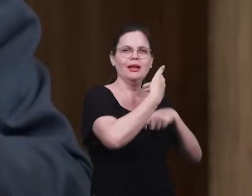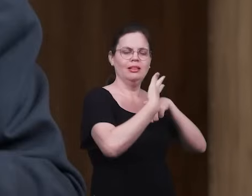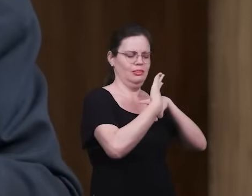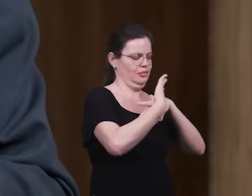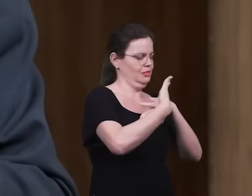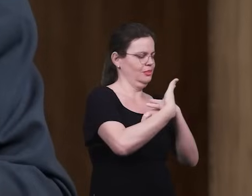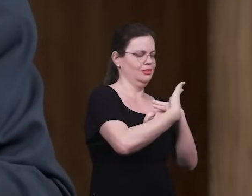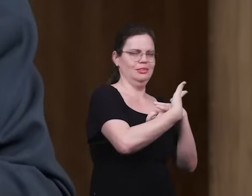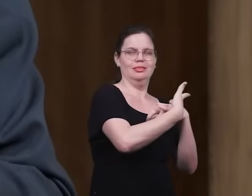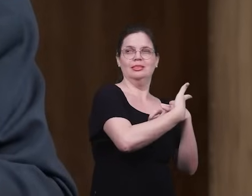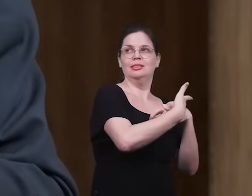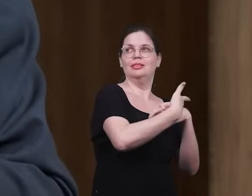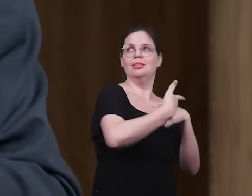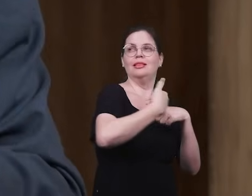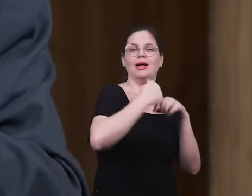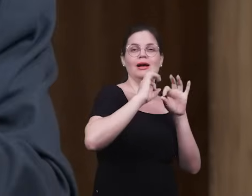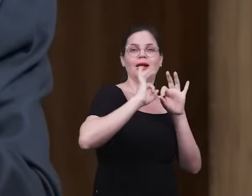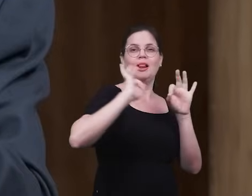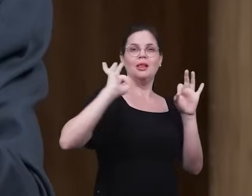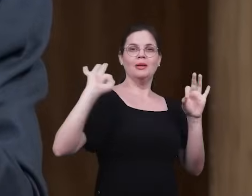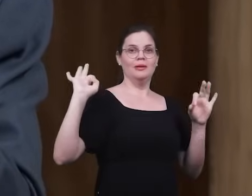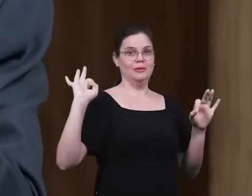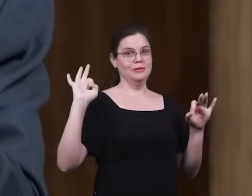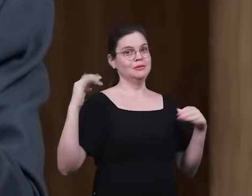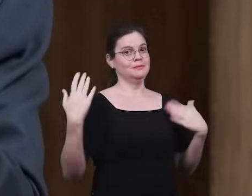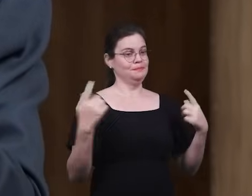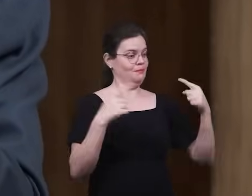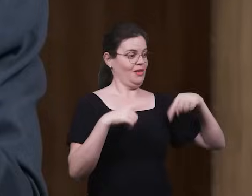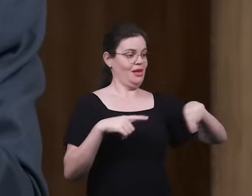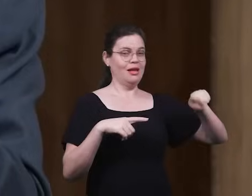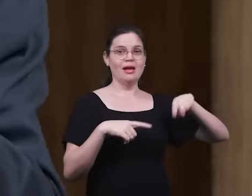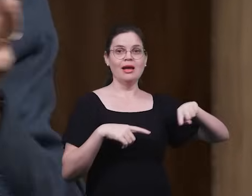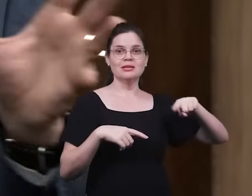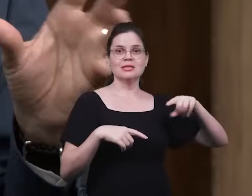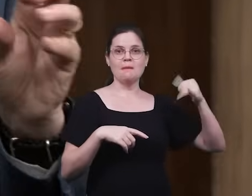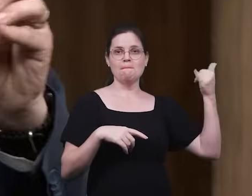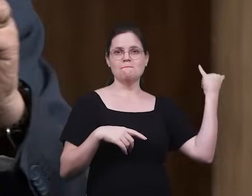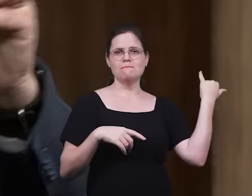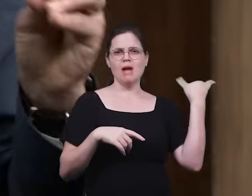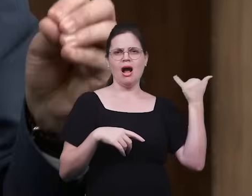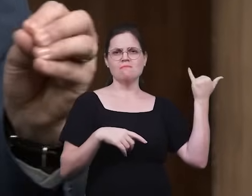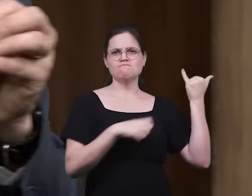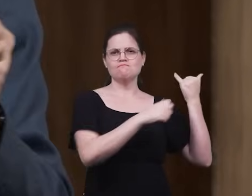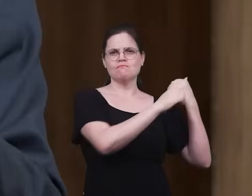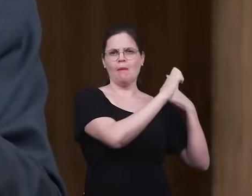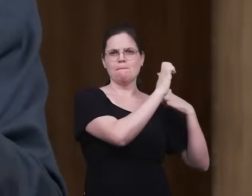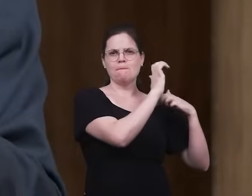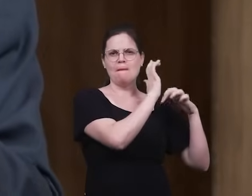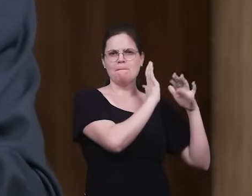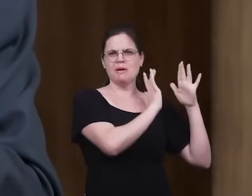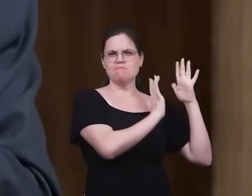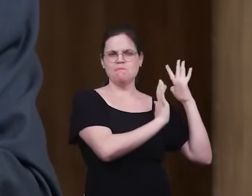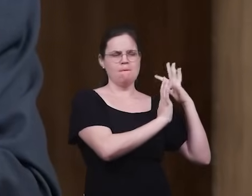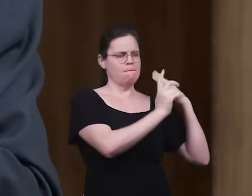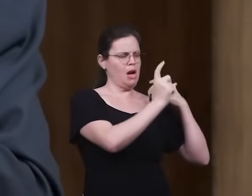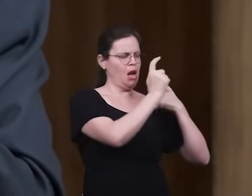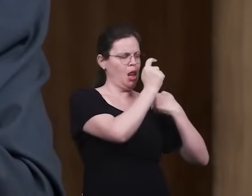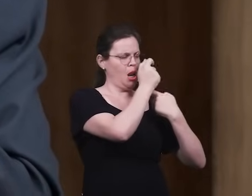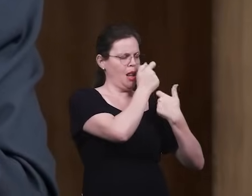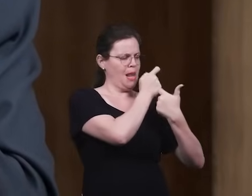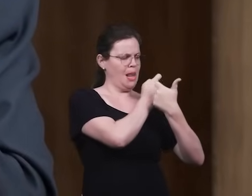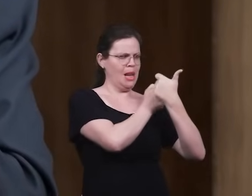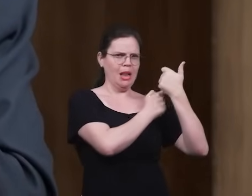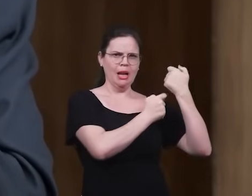e afastá-lo do caminho essas outras vozes podem só fechando aqui essa parte